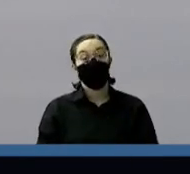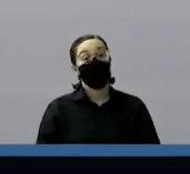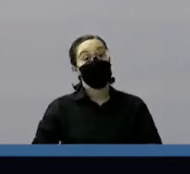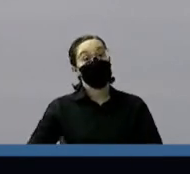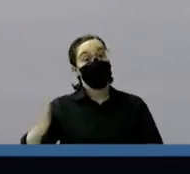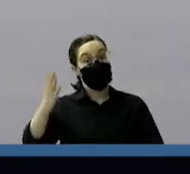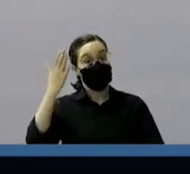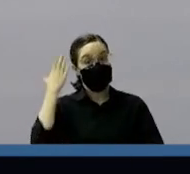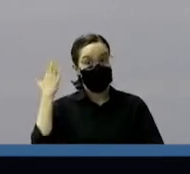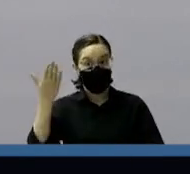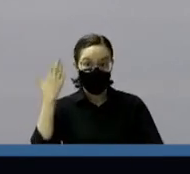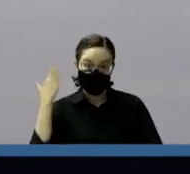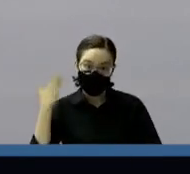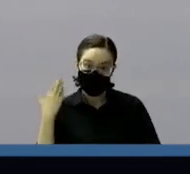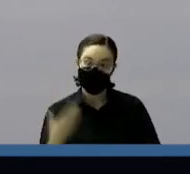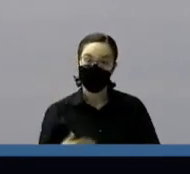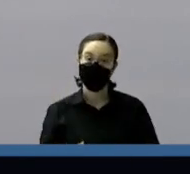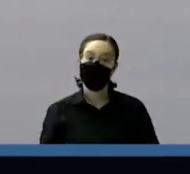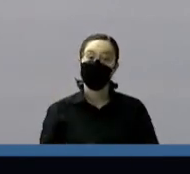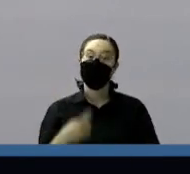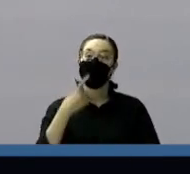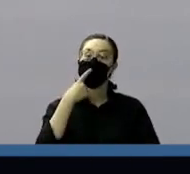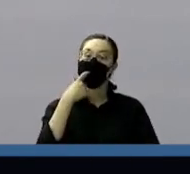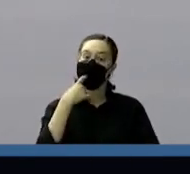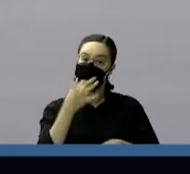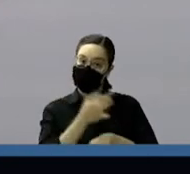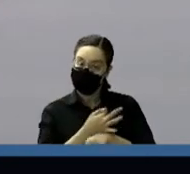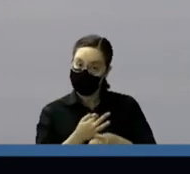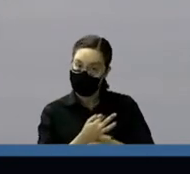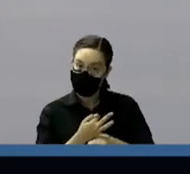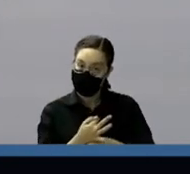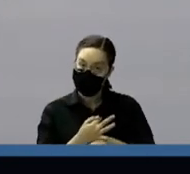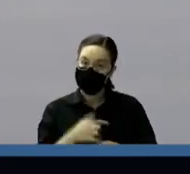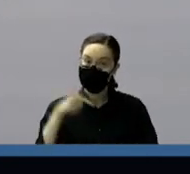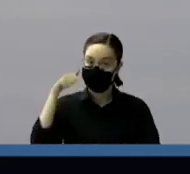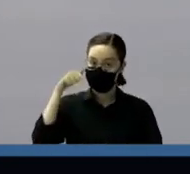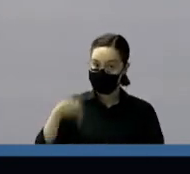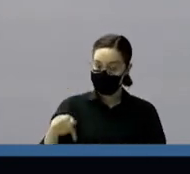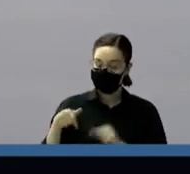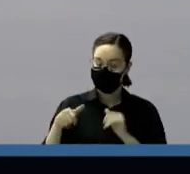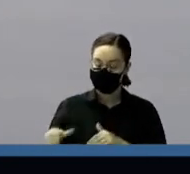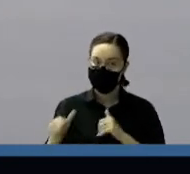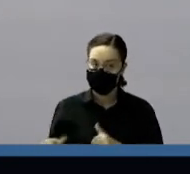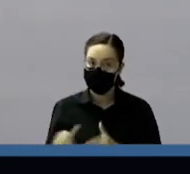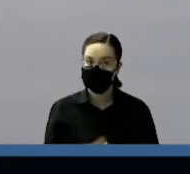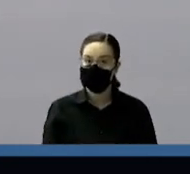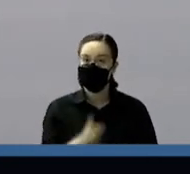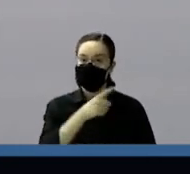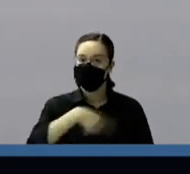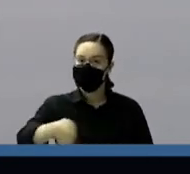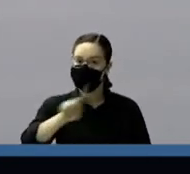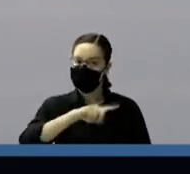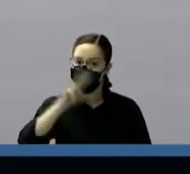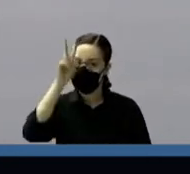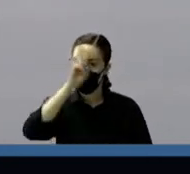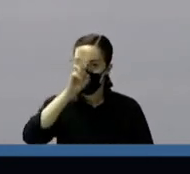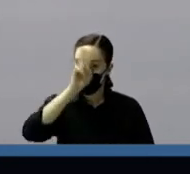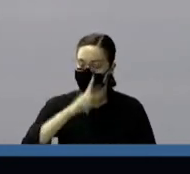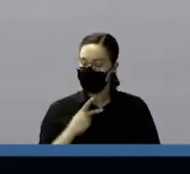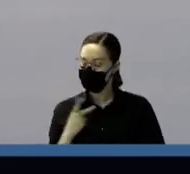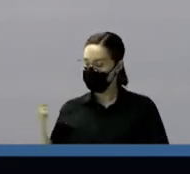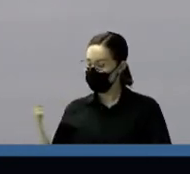mais forte, do feriado do dia 7 de setembro. Todo mundo se lembra que nós aqui, tanto eu como a doutora